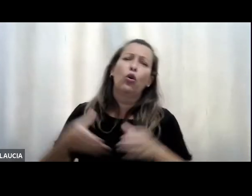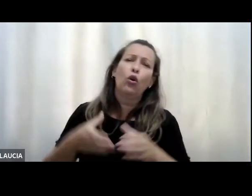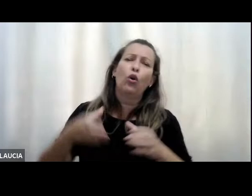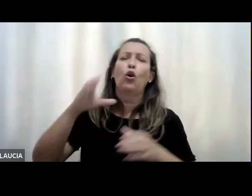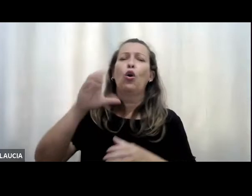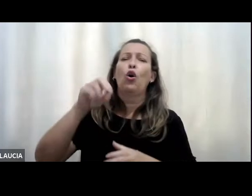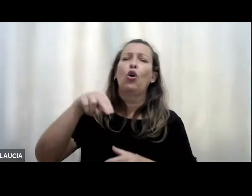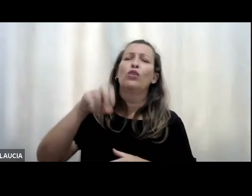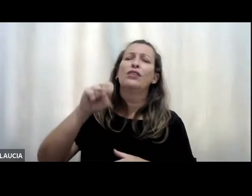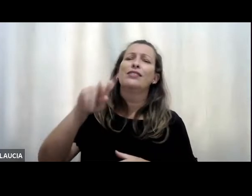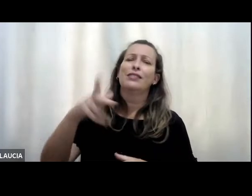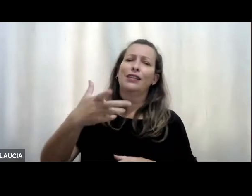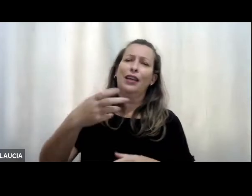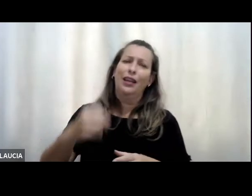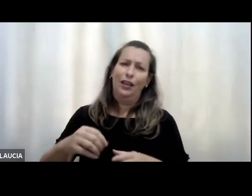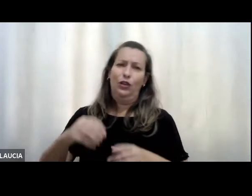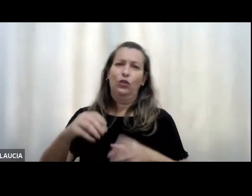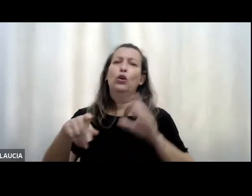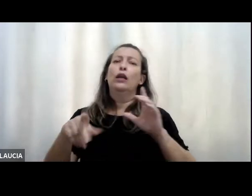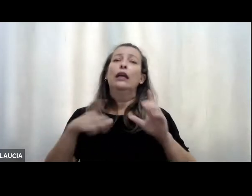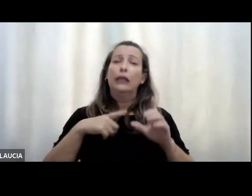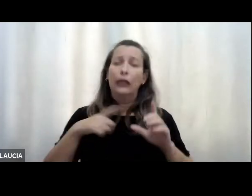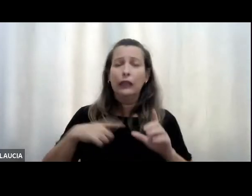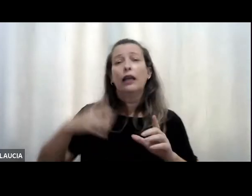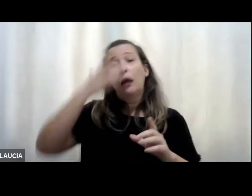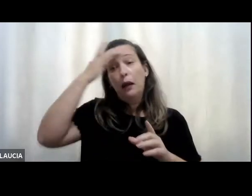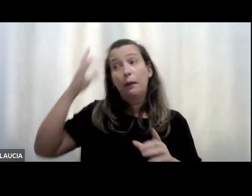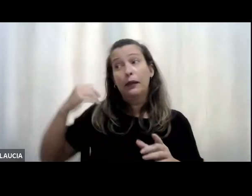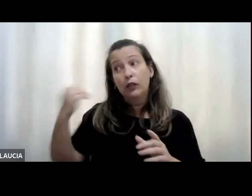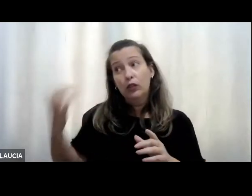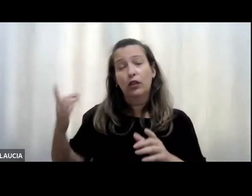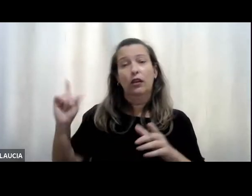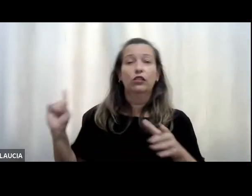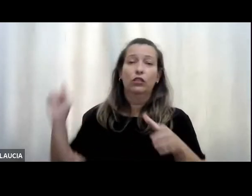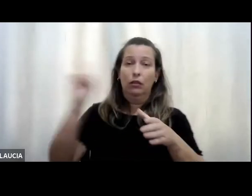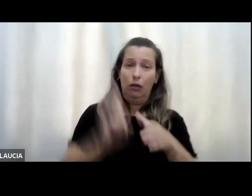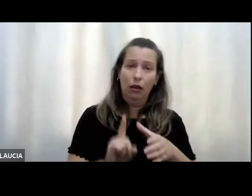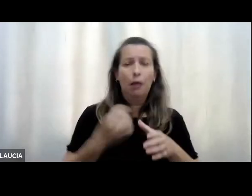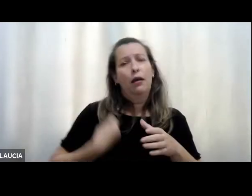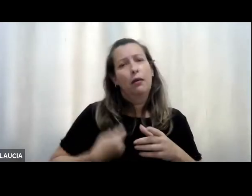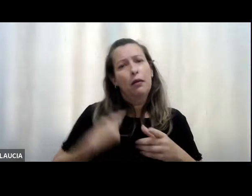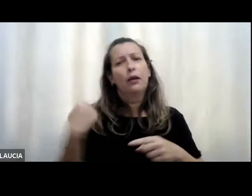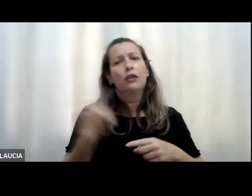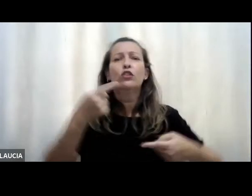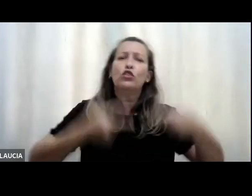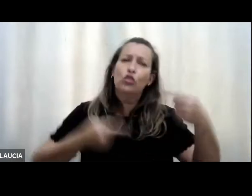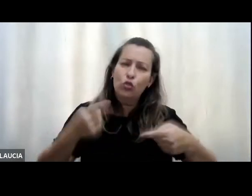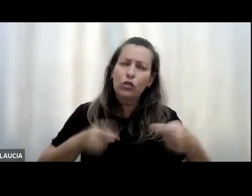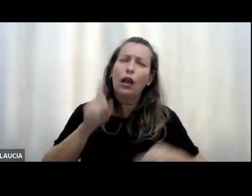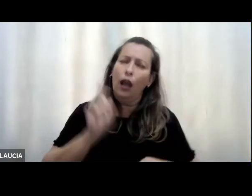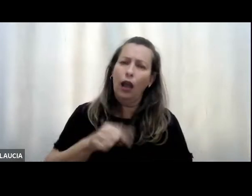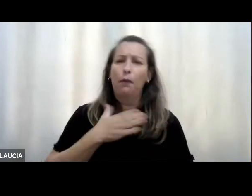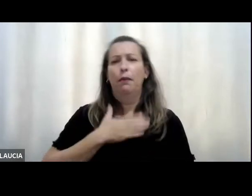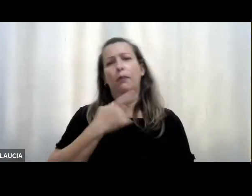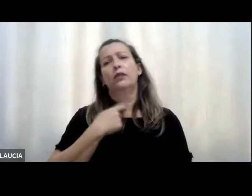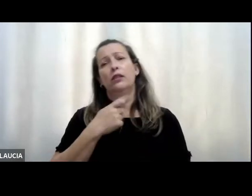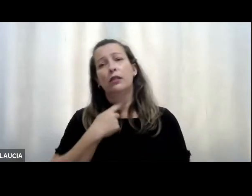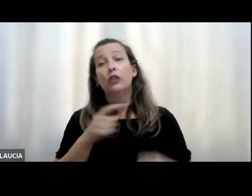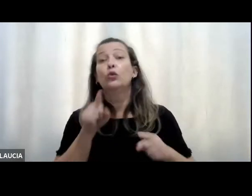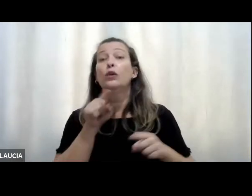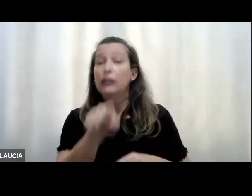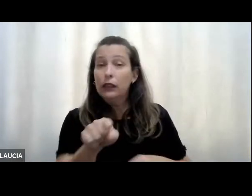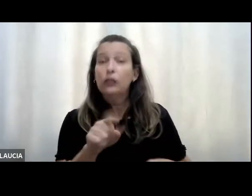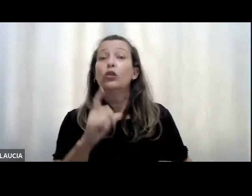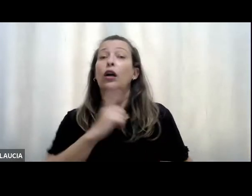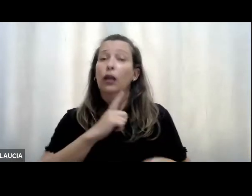civil onde a gente possa discutir a linha editorial do Canal Saúde. Né? Isso é, de fato, um desejo e isso está